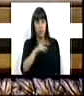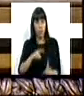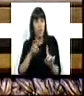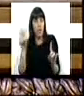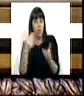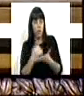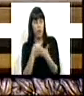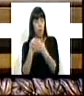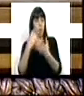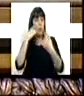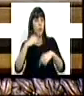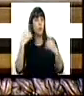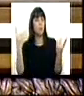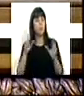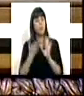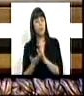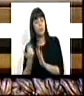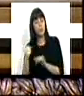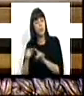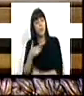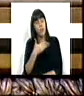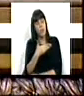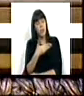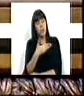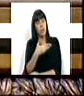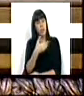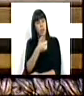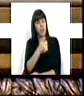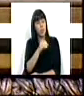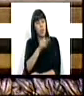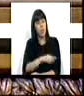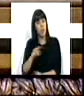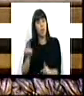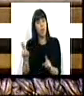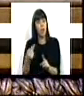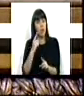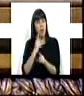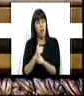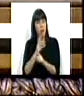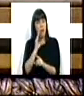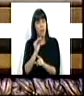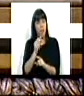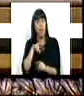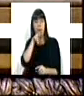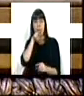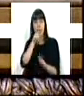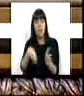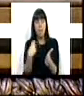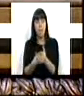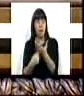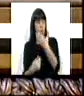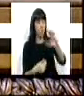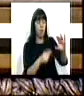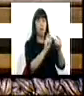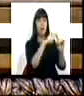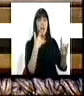euros de apoios públicos, já retirando os 150 milhões de euros que o Santander pagou pelo Banif.